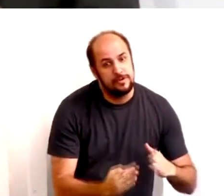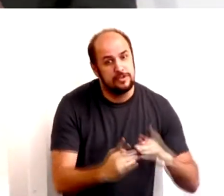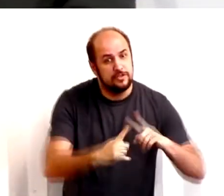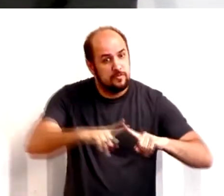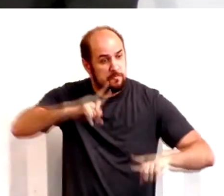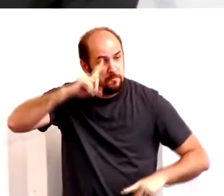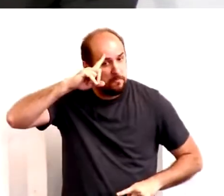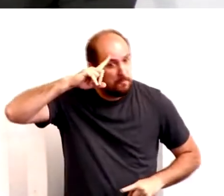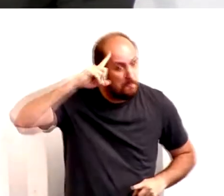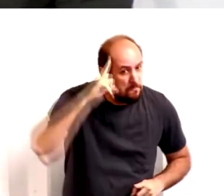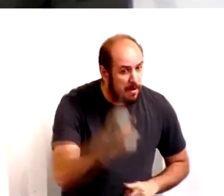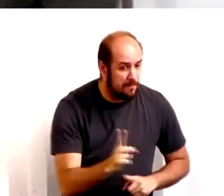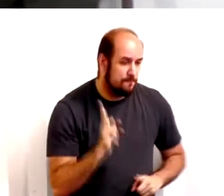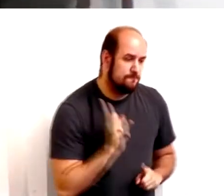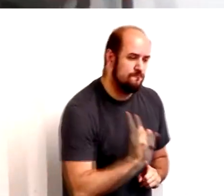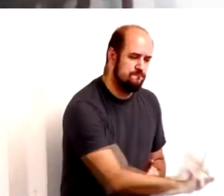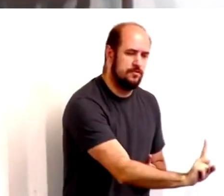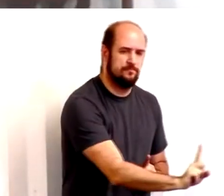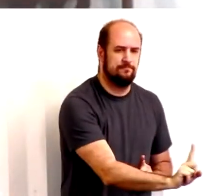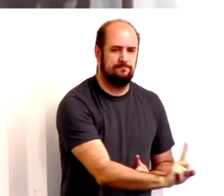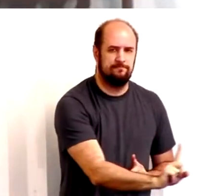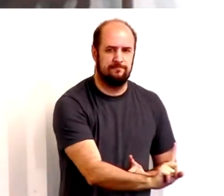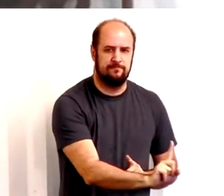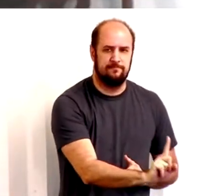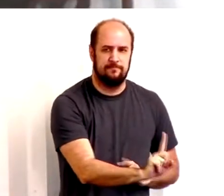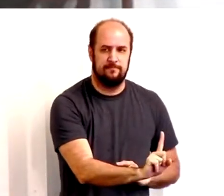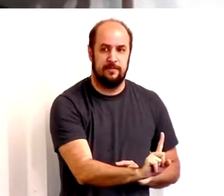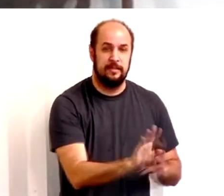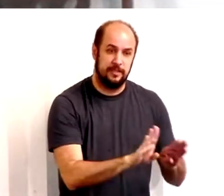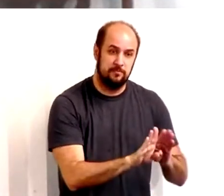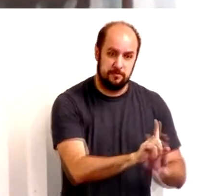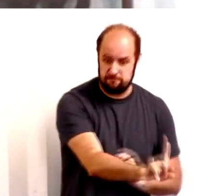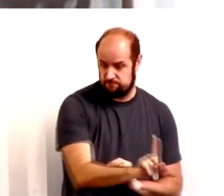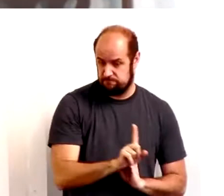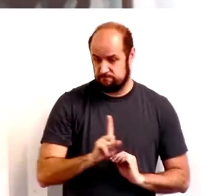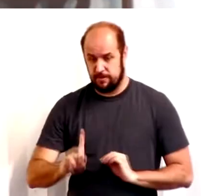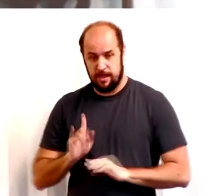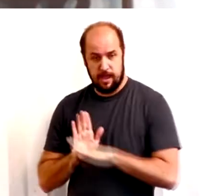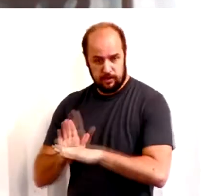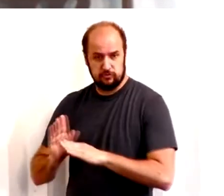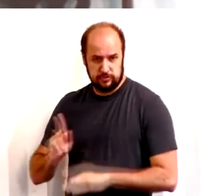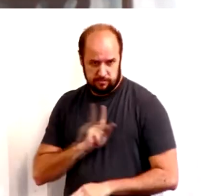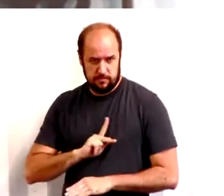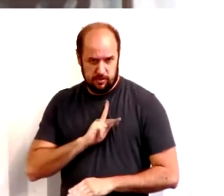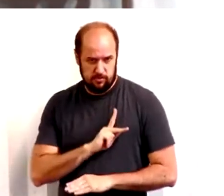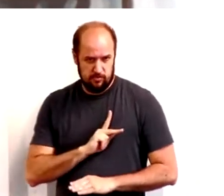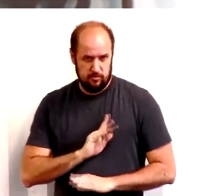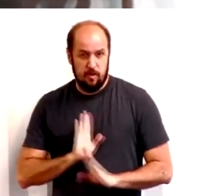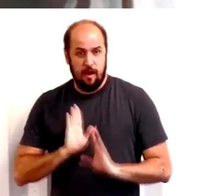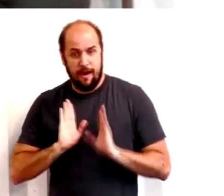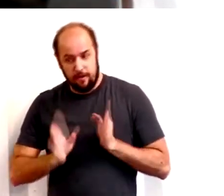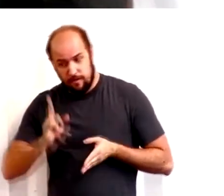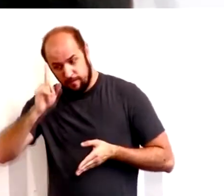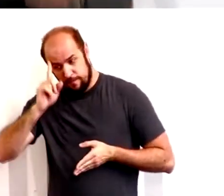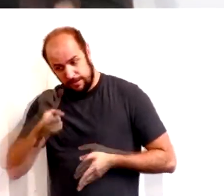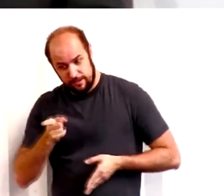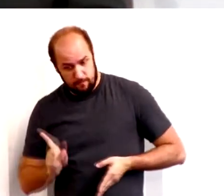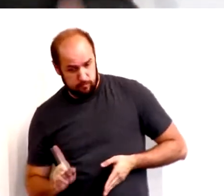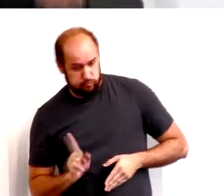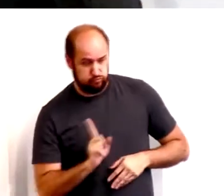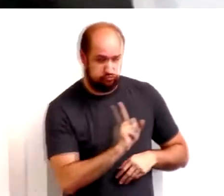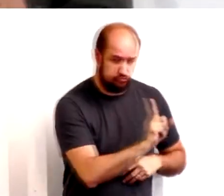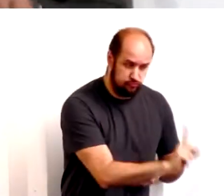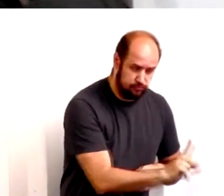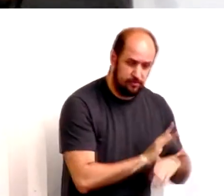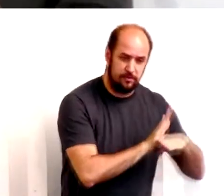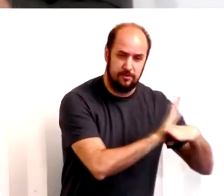para auxiliar Paulo, mas Paulo pôde também enviar agora Epafrodito para auxiliar a